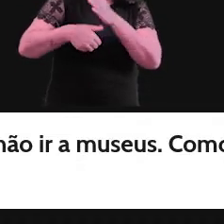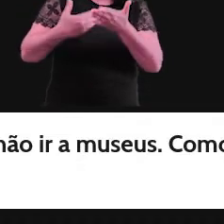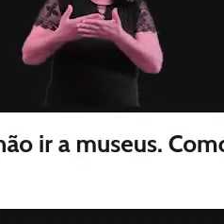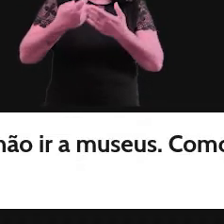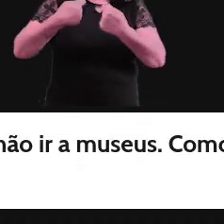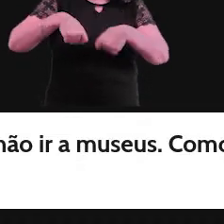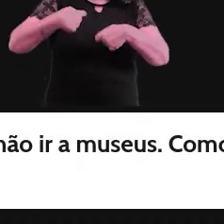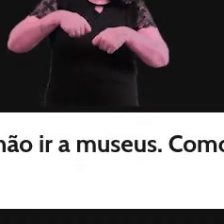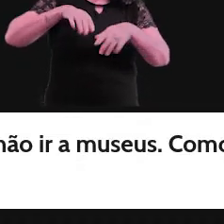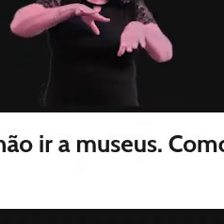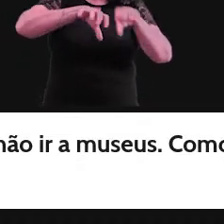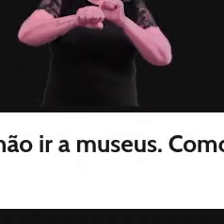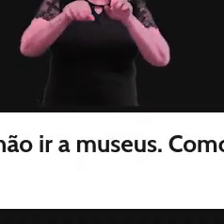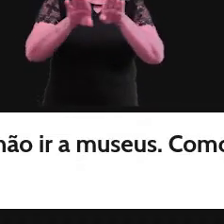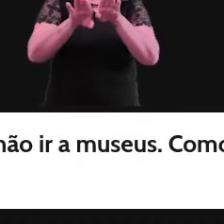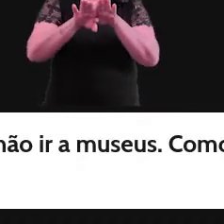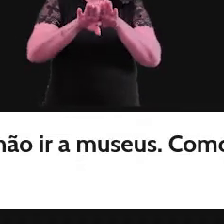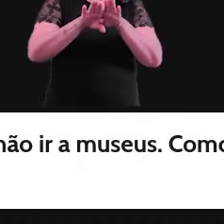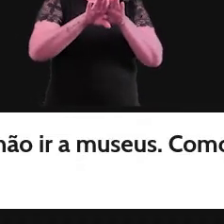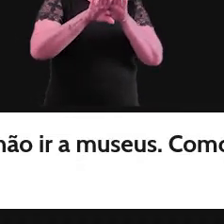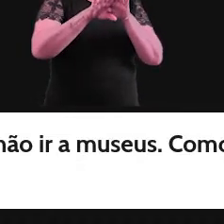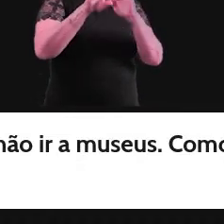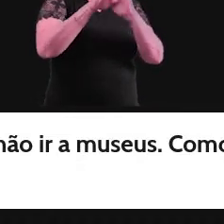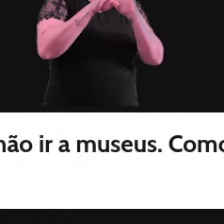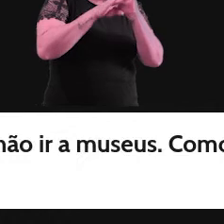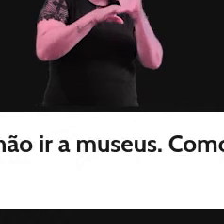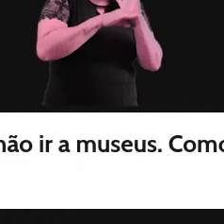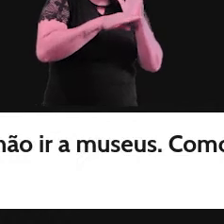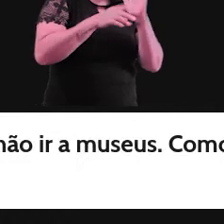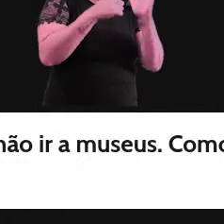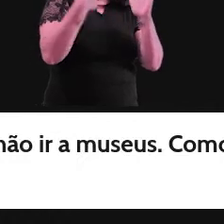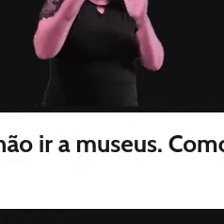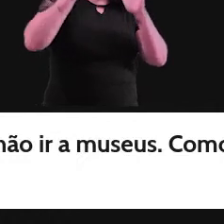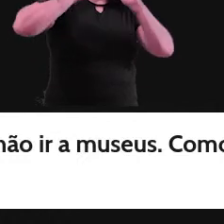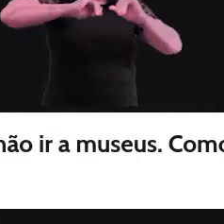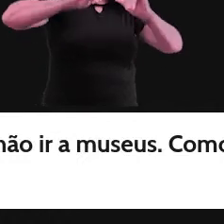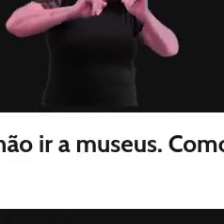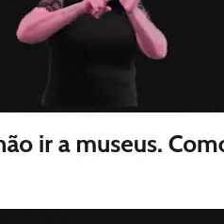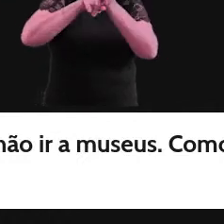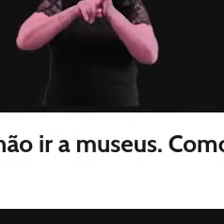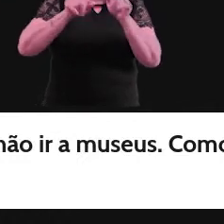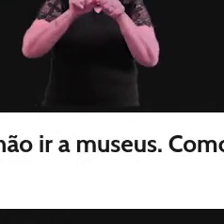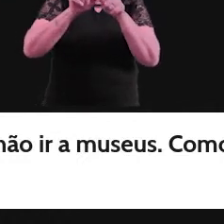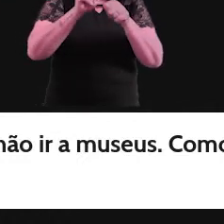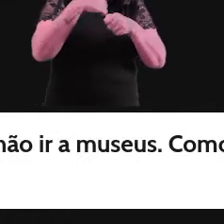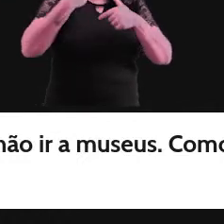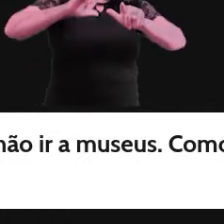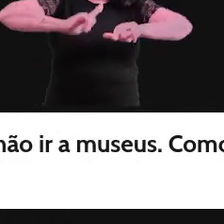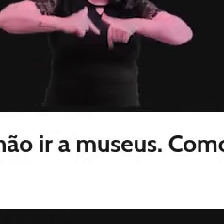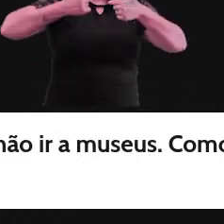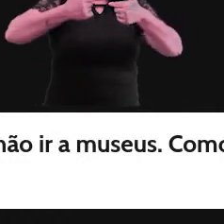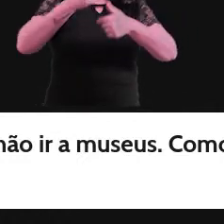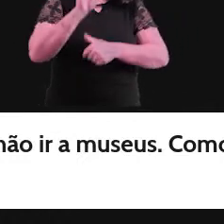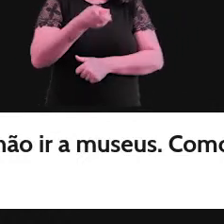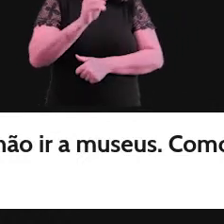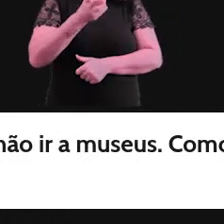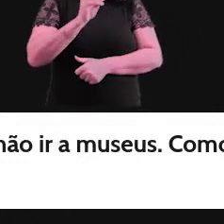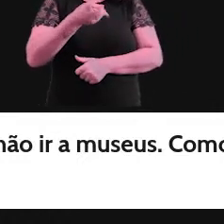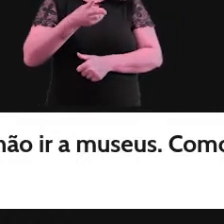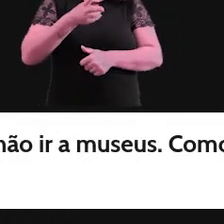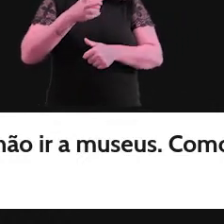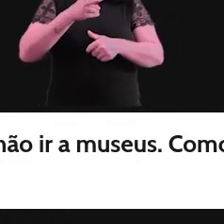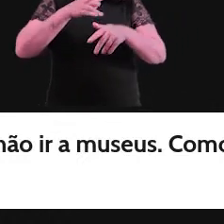demanda formação, isso demanda uma série de fatores que a gente que faz divulgação científica está sempre na luta, né,